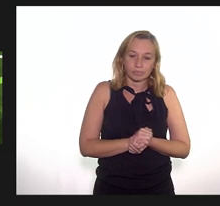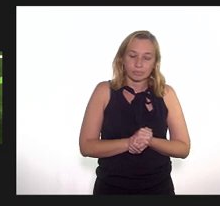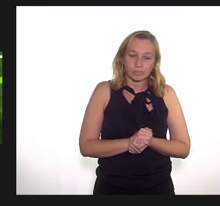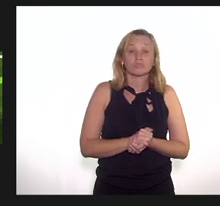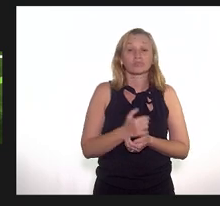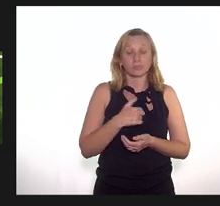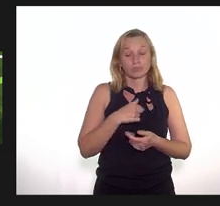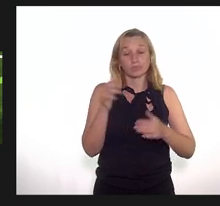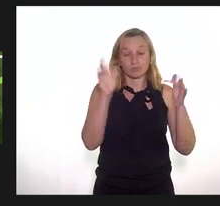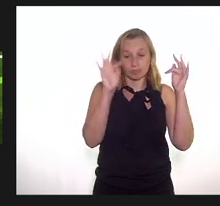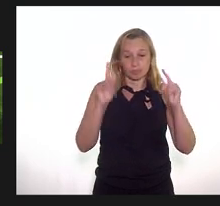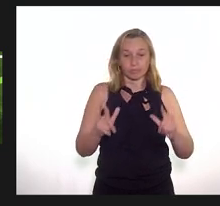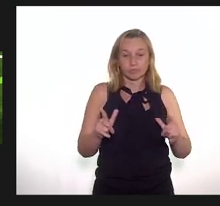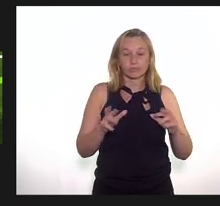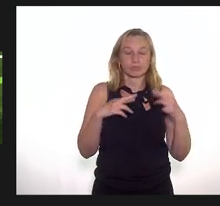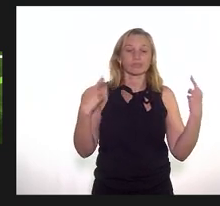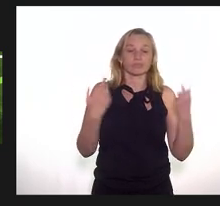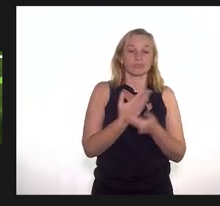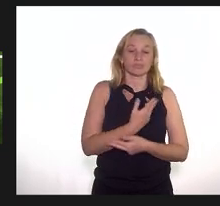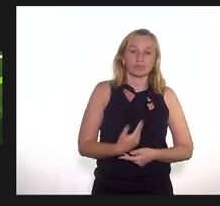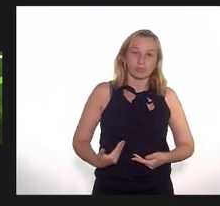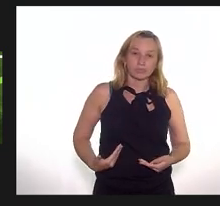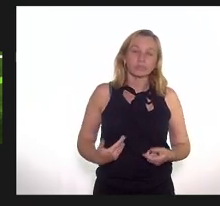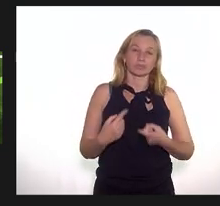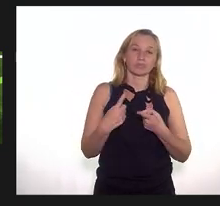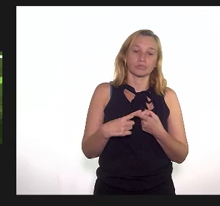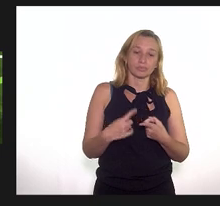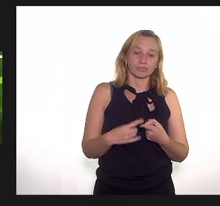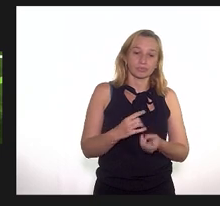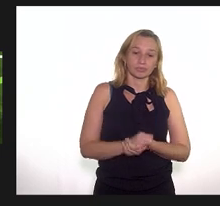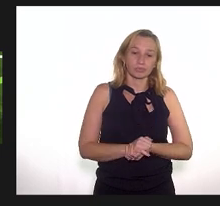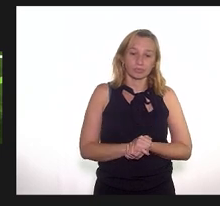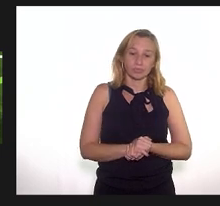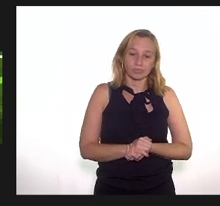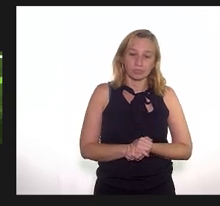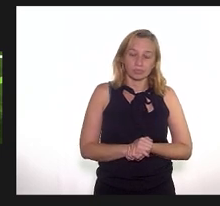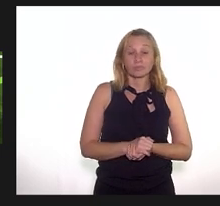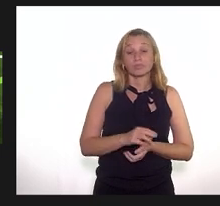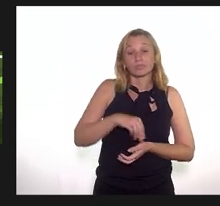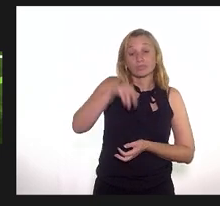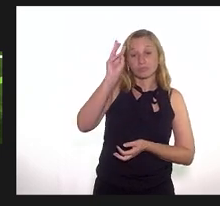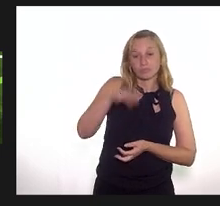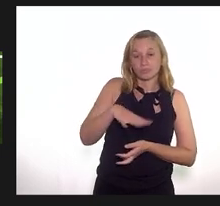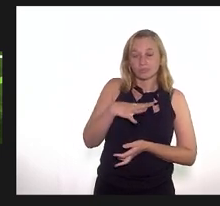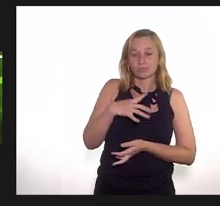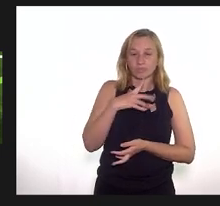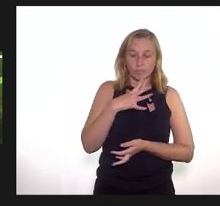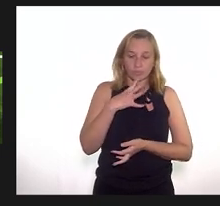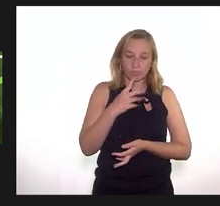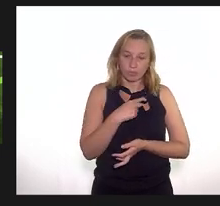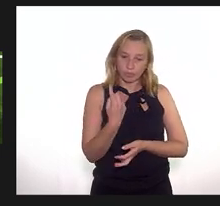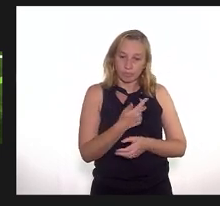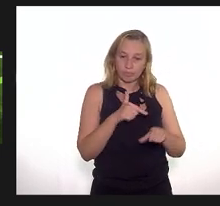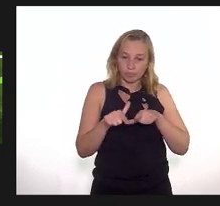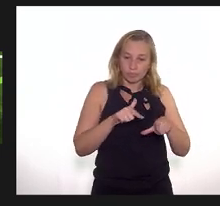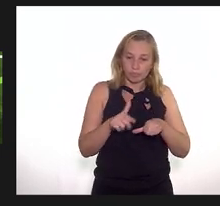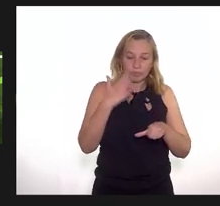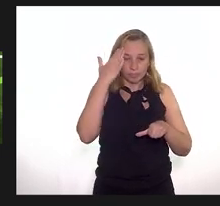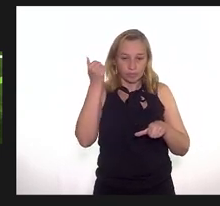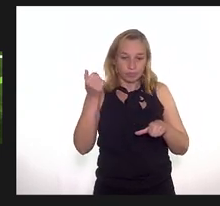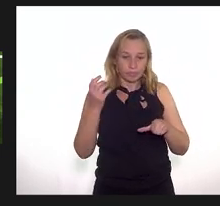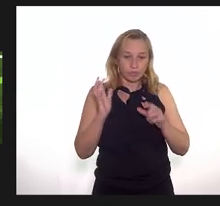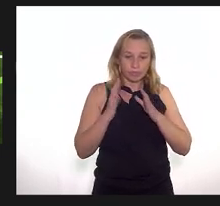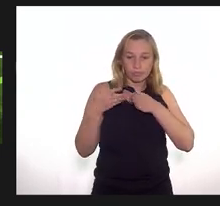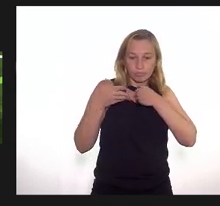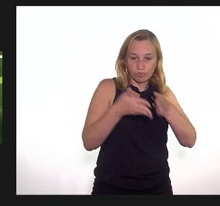privilegiado em participar desta audiência, até porque quem conhece um pouco do nosso trabalho sabe que nós temos um trabalho voltado a